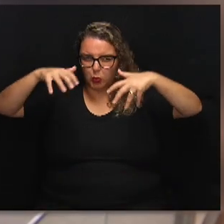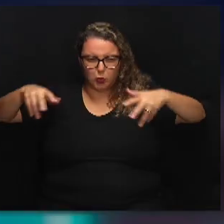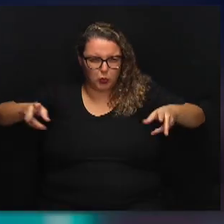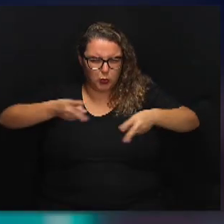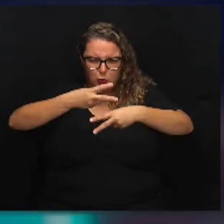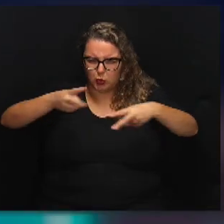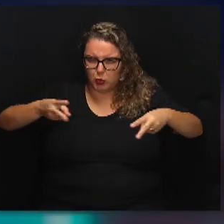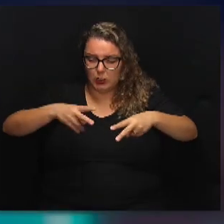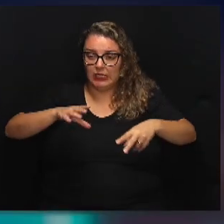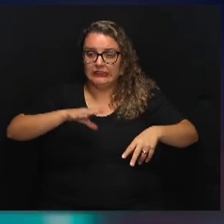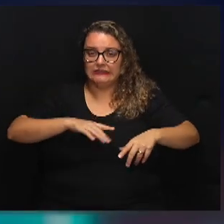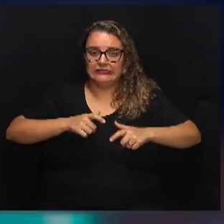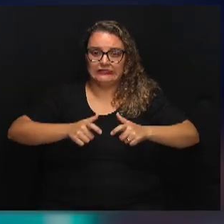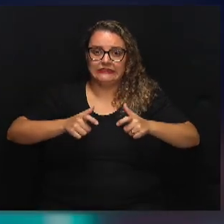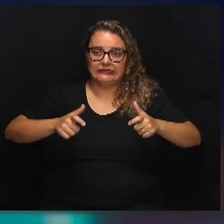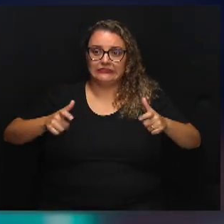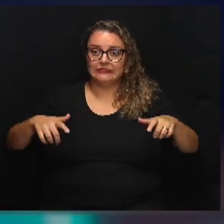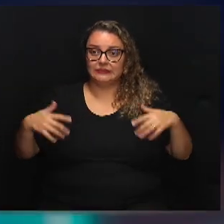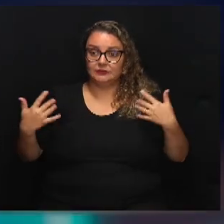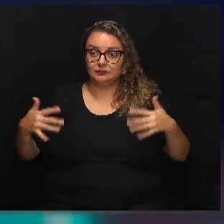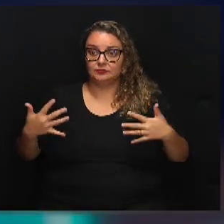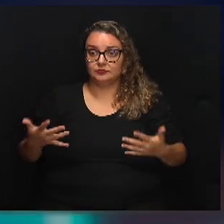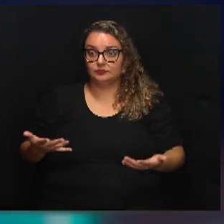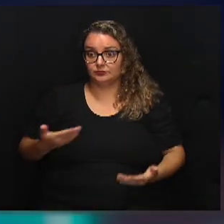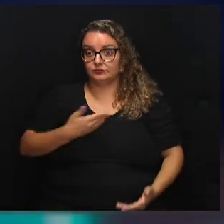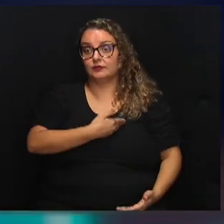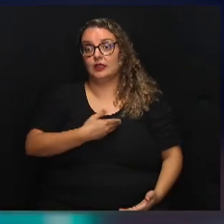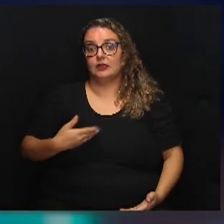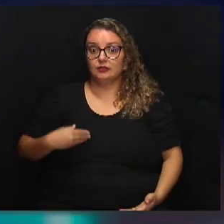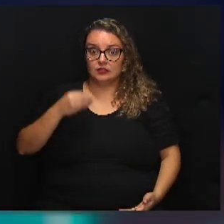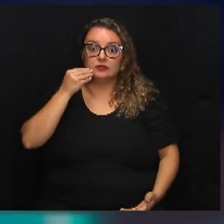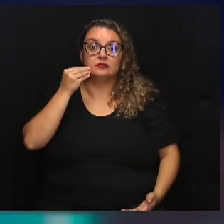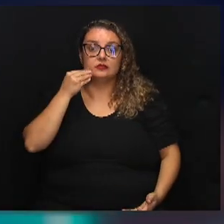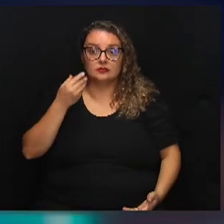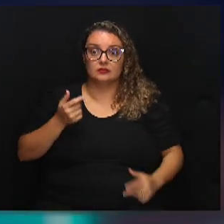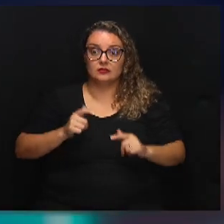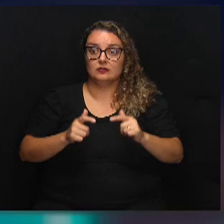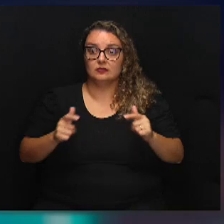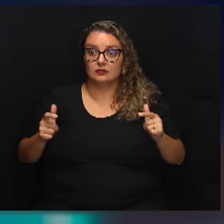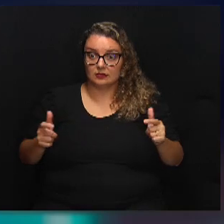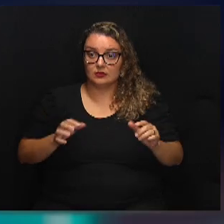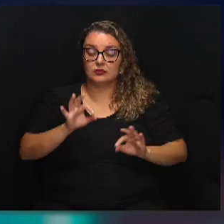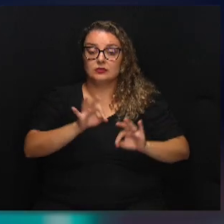e uma cidade crescendo, e o governo tentando fazer com que ela cresça de forma